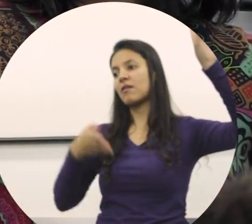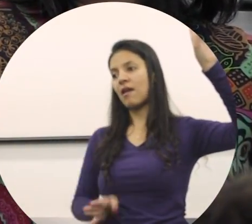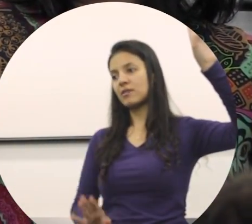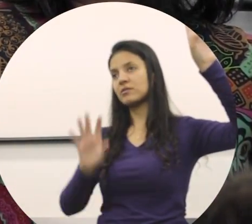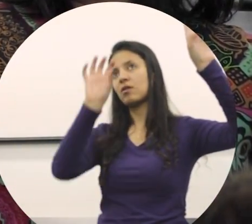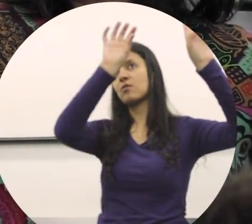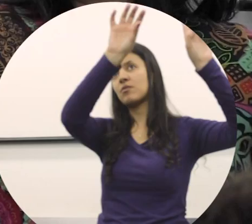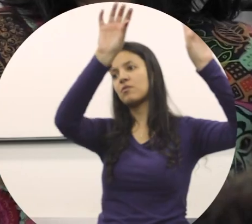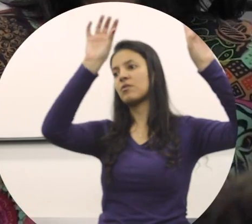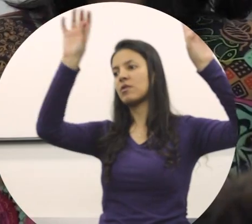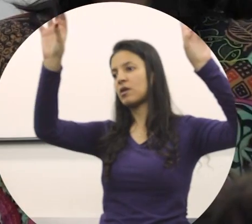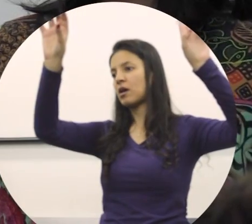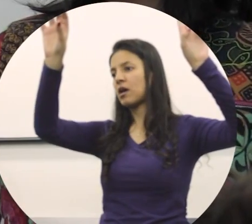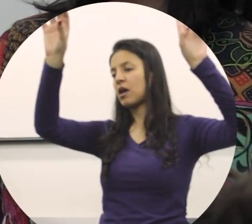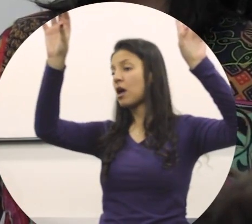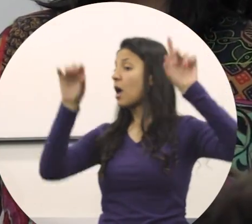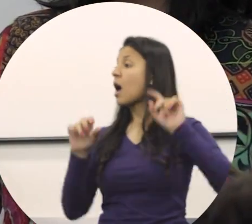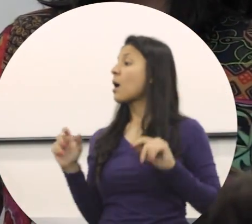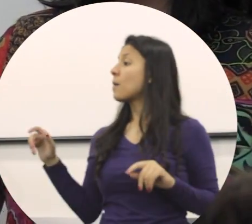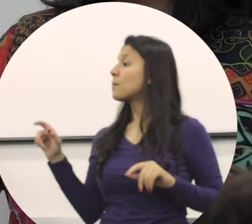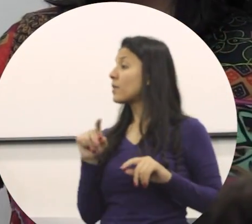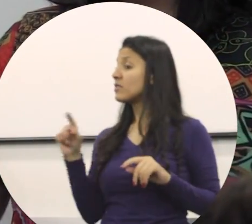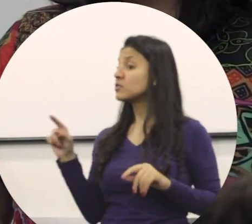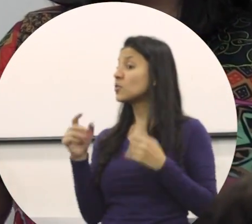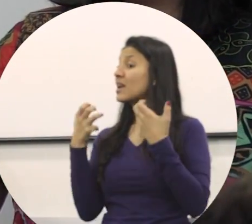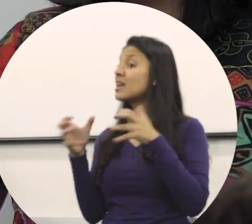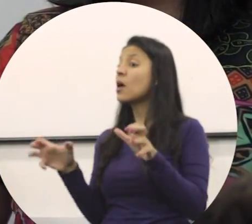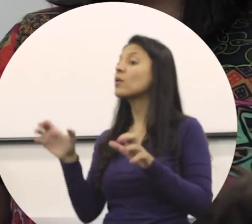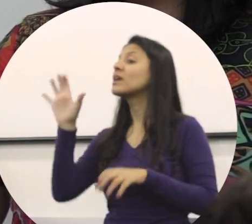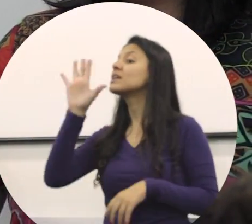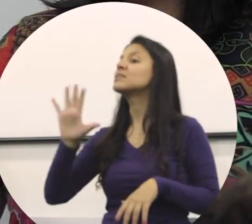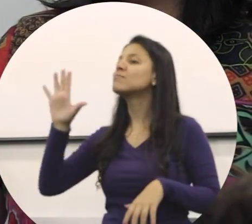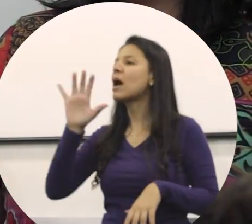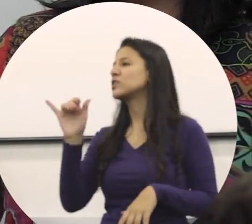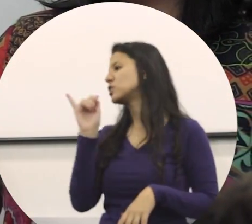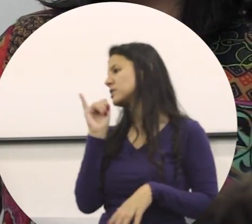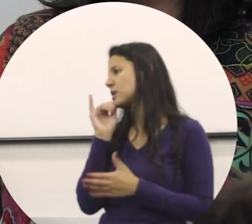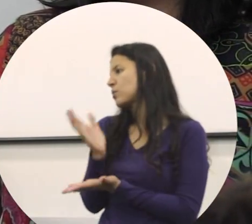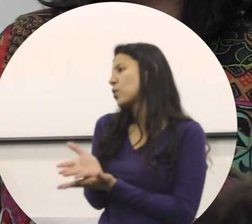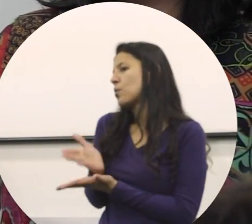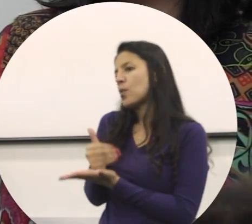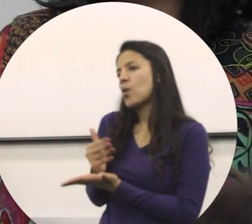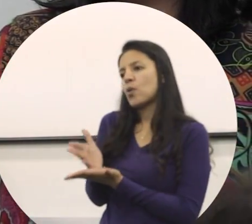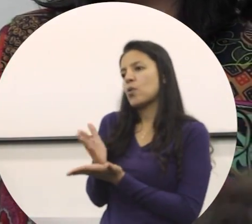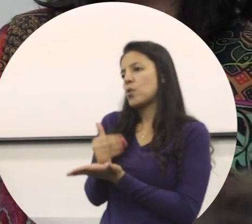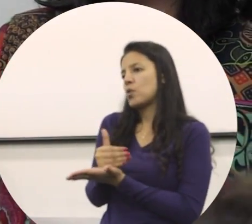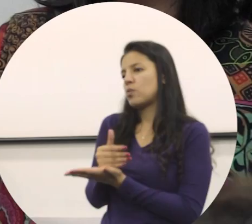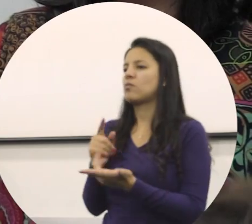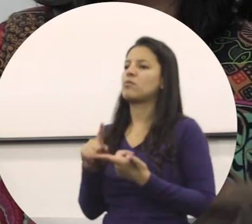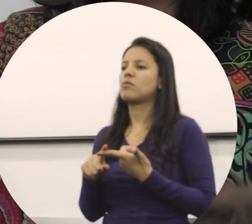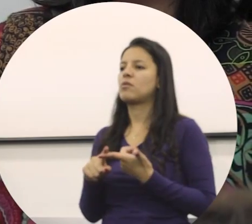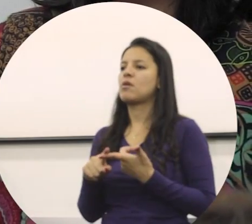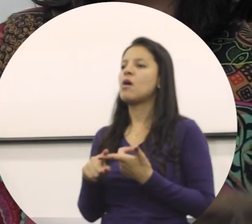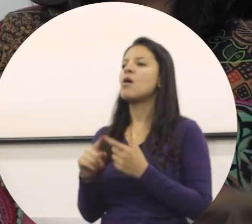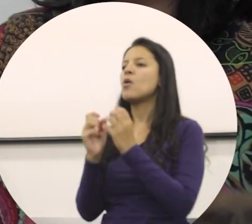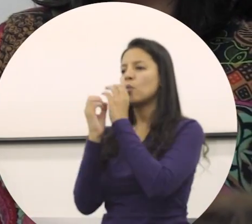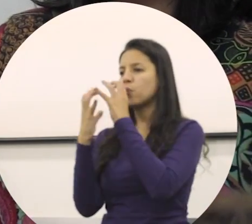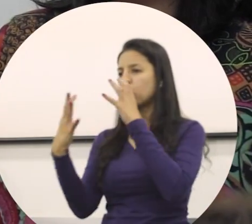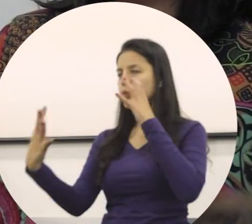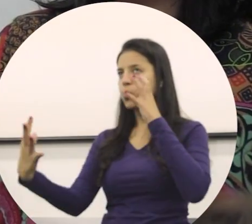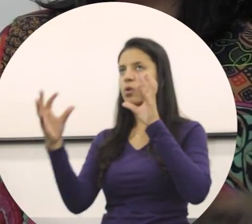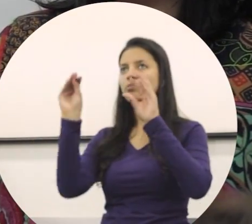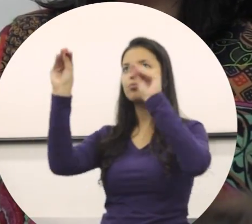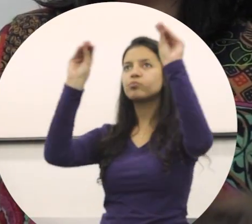nascimento, lá, e ela não quis usar nenhum tipo de imagem do tipo um bolo, ou bexiga, não colocou